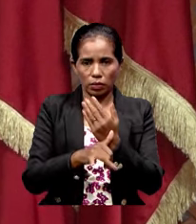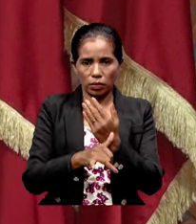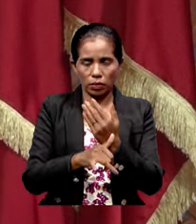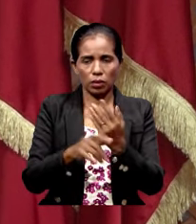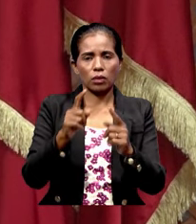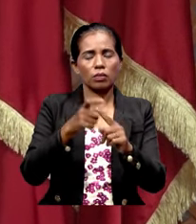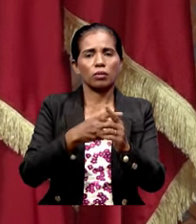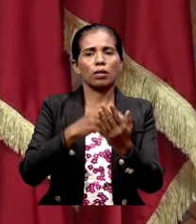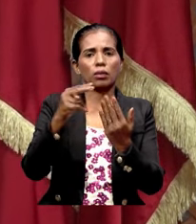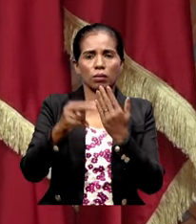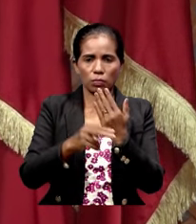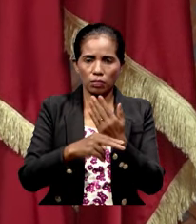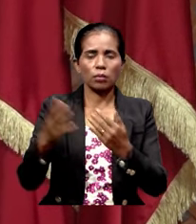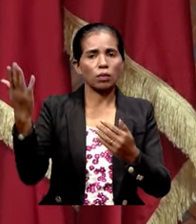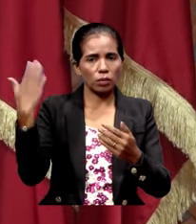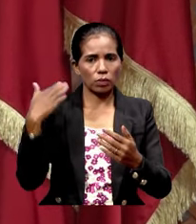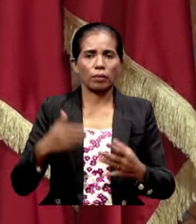novembro, Liban. E